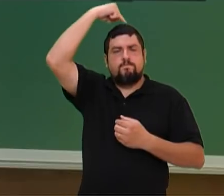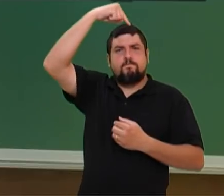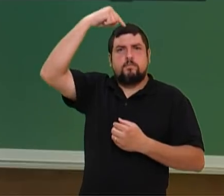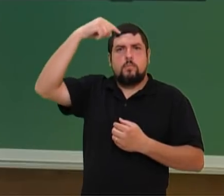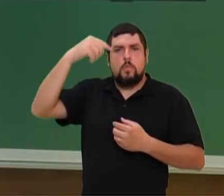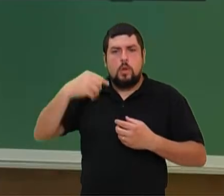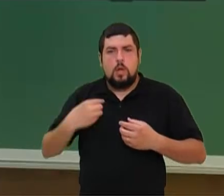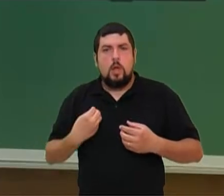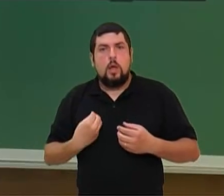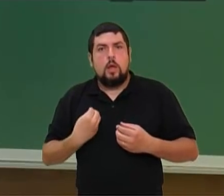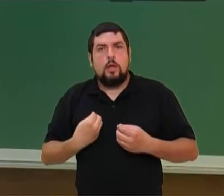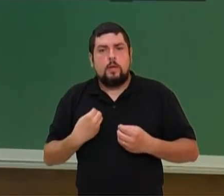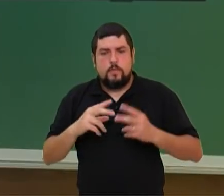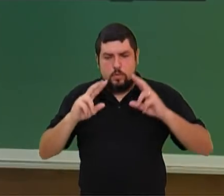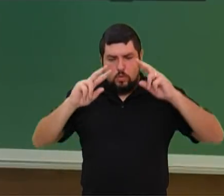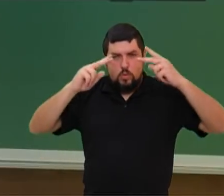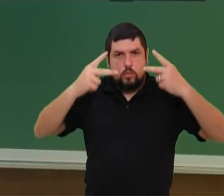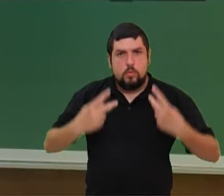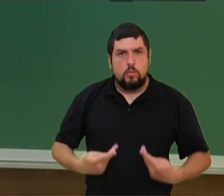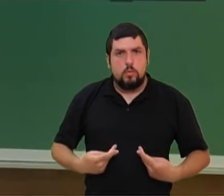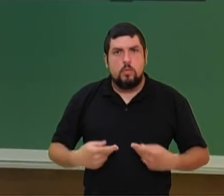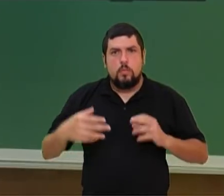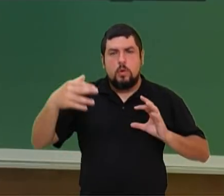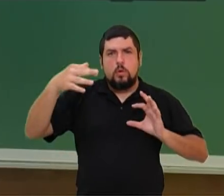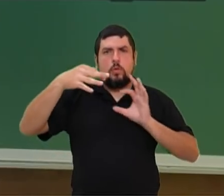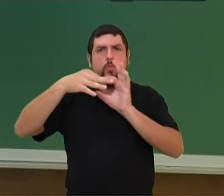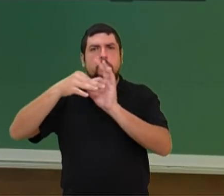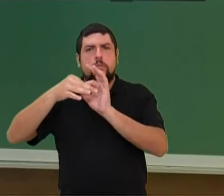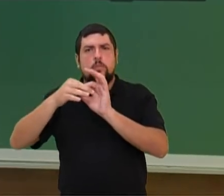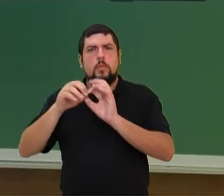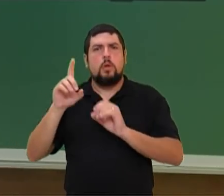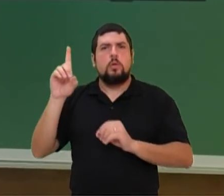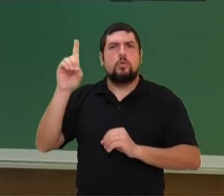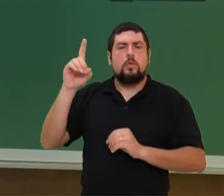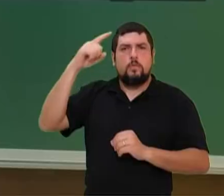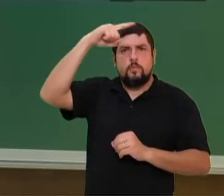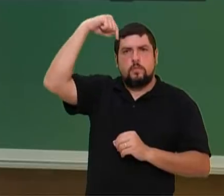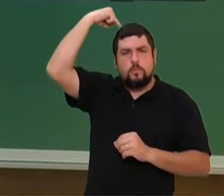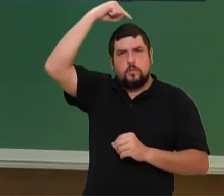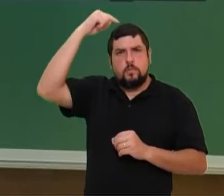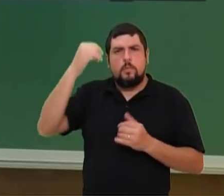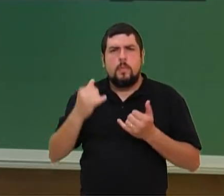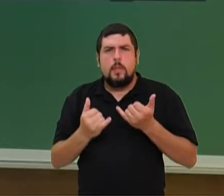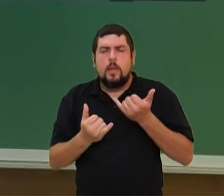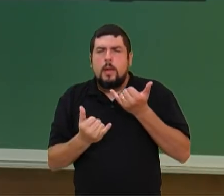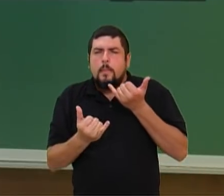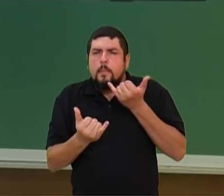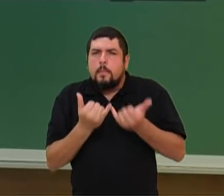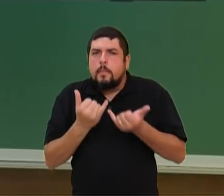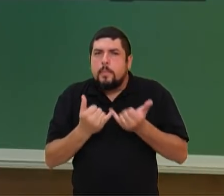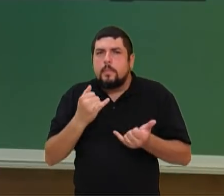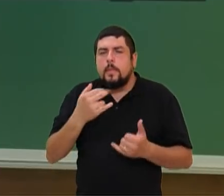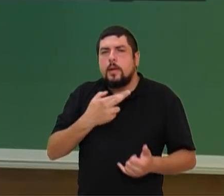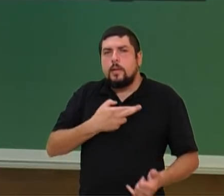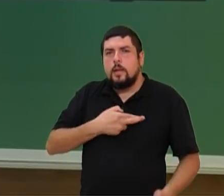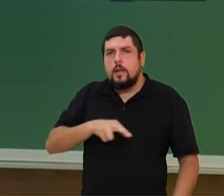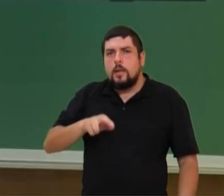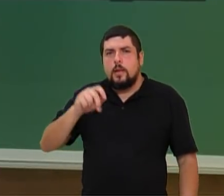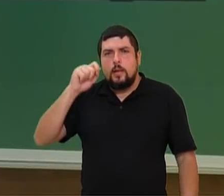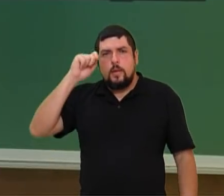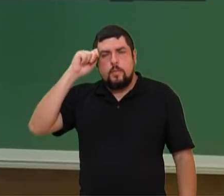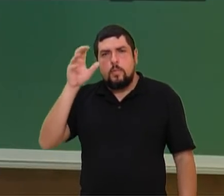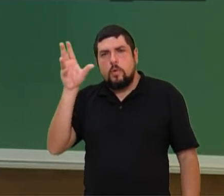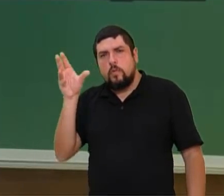representa a ligação da vida humana com a divina. Muito parecida com as religiões de matriz africana, em que você tem o orixá